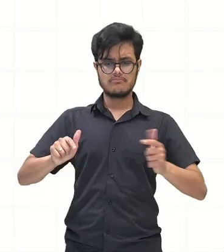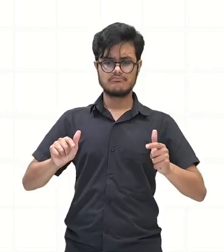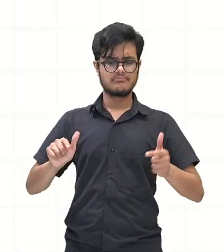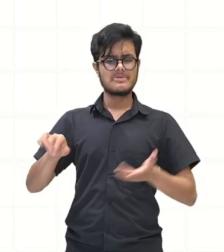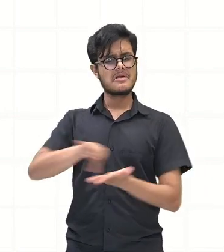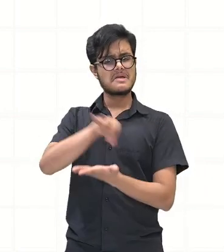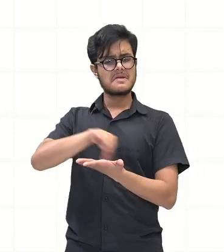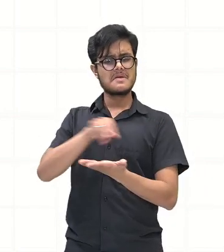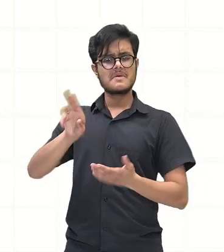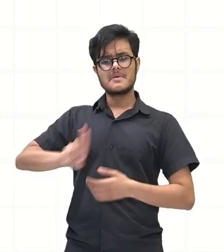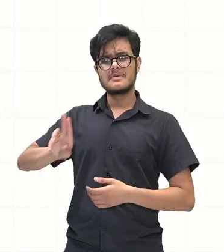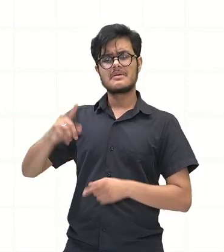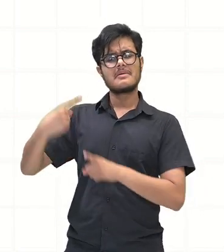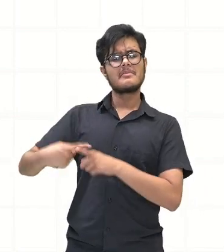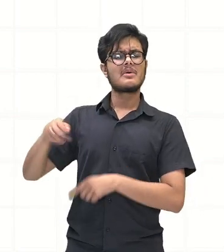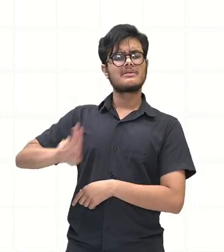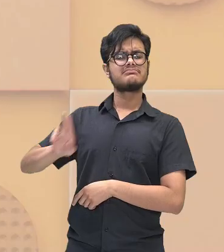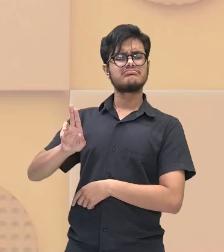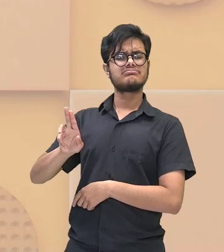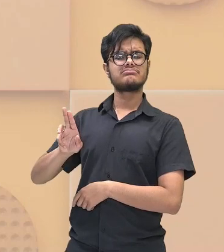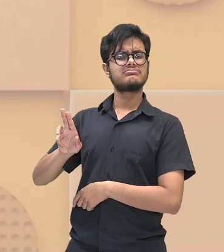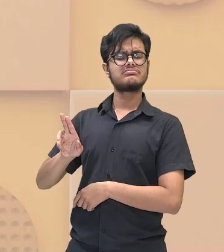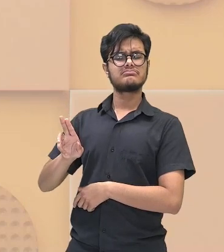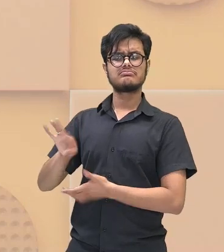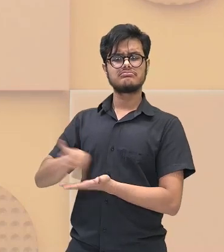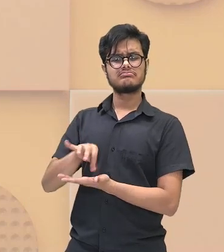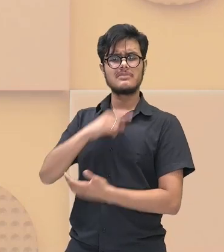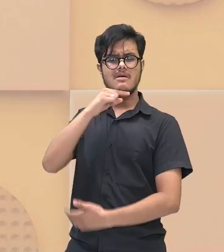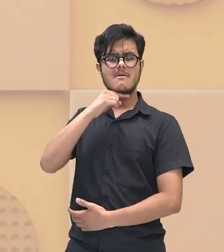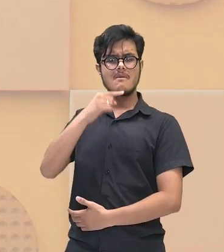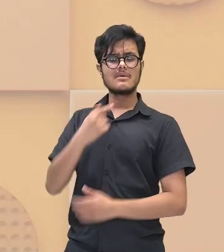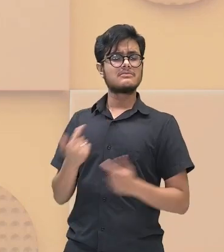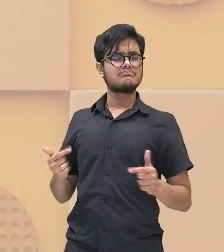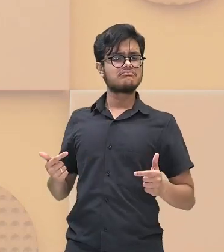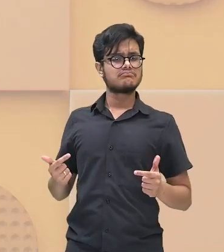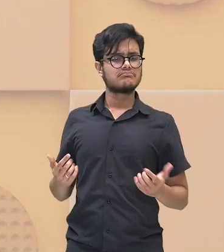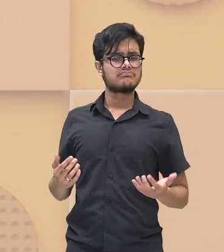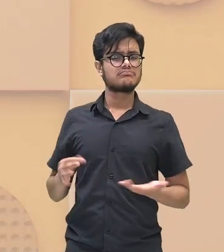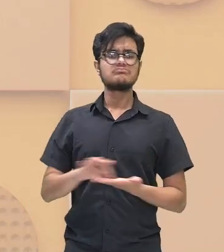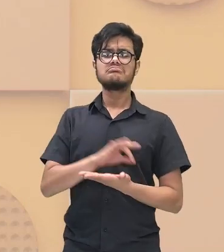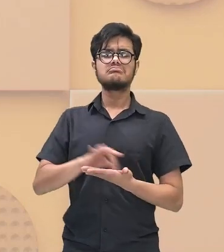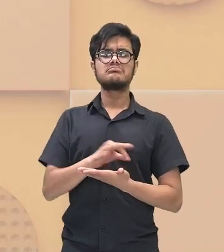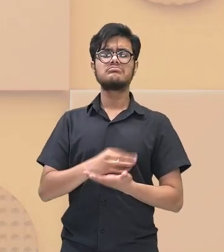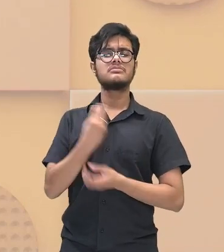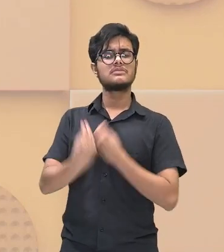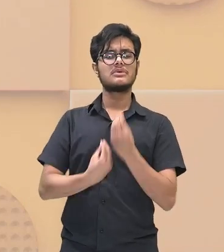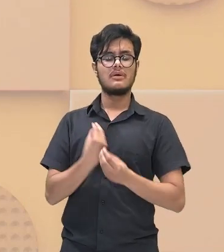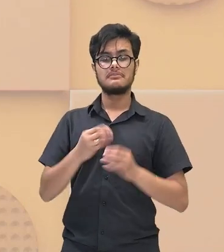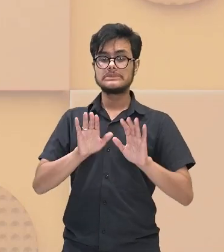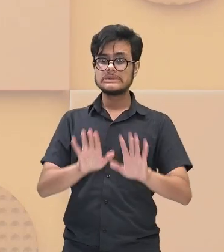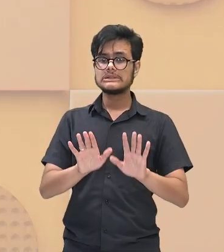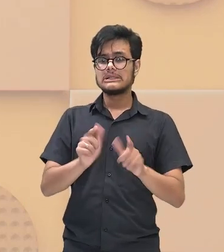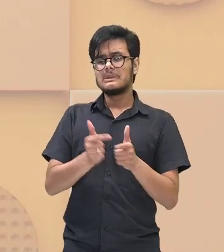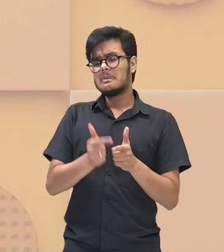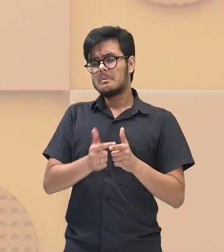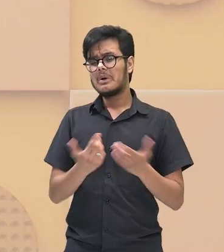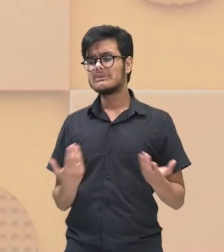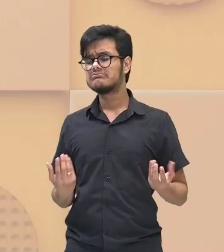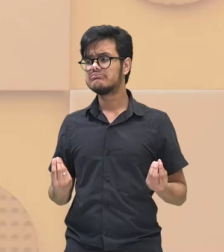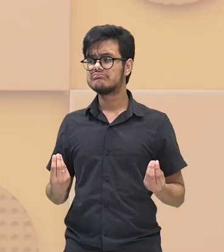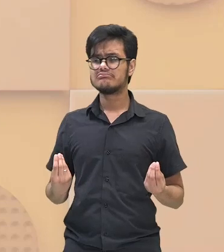grupos indígenas. Por que eles não desenvolveram justamente a escrita? Porque não era